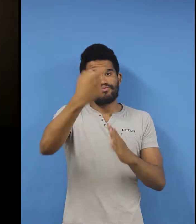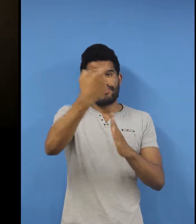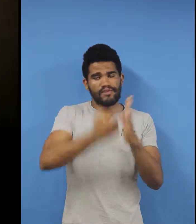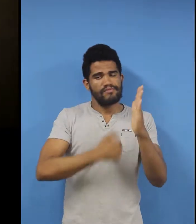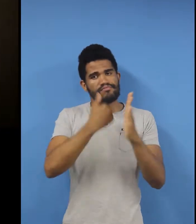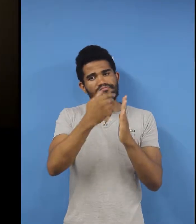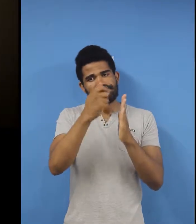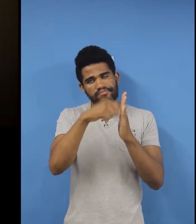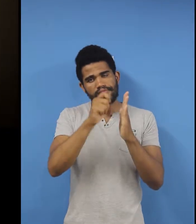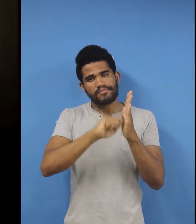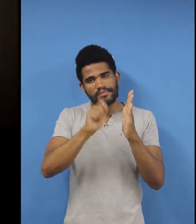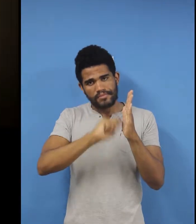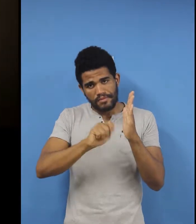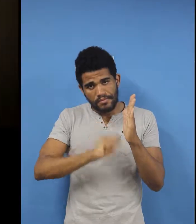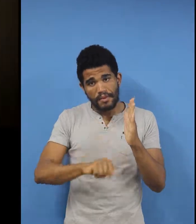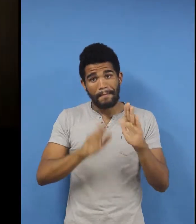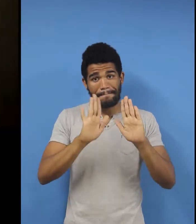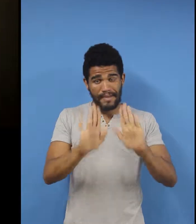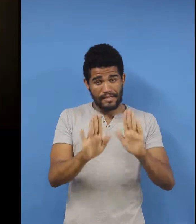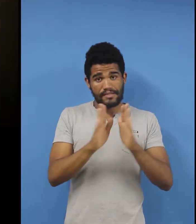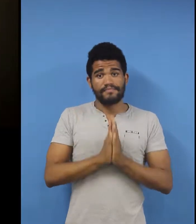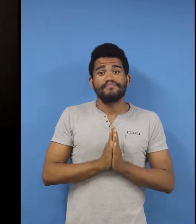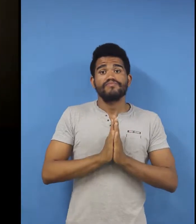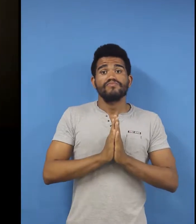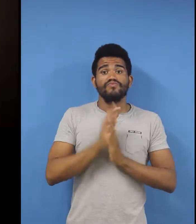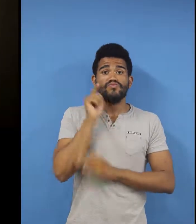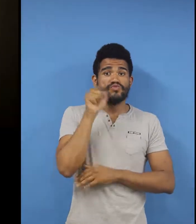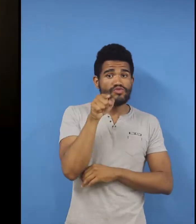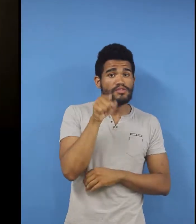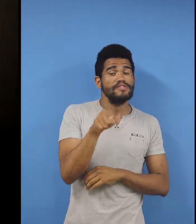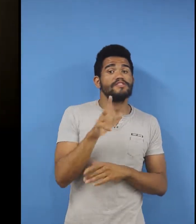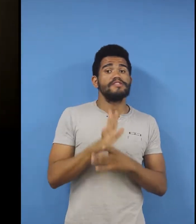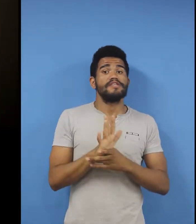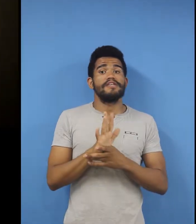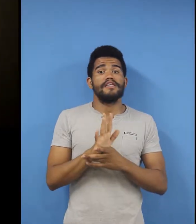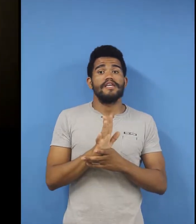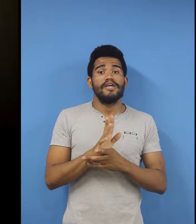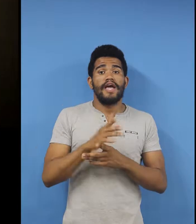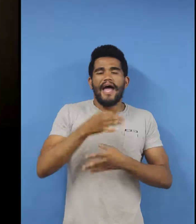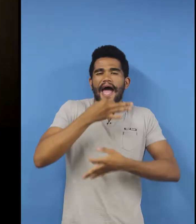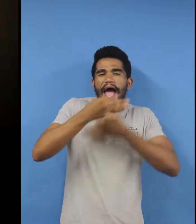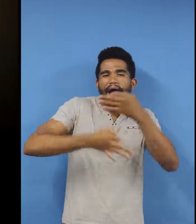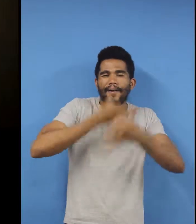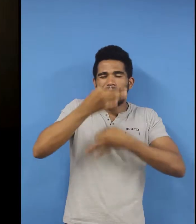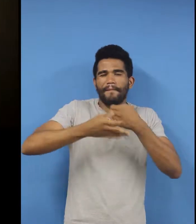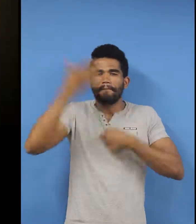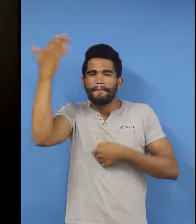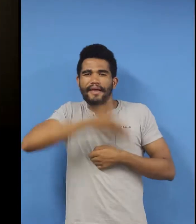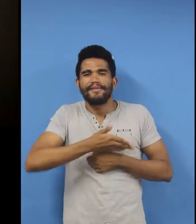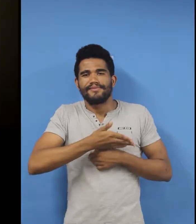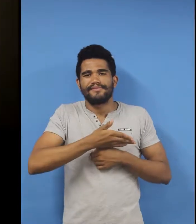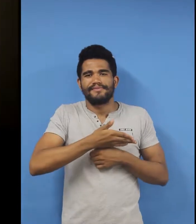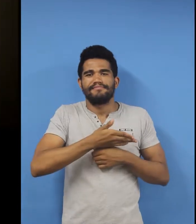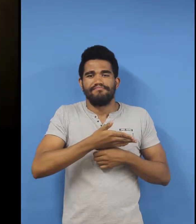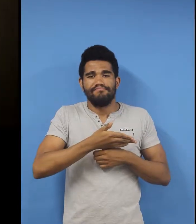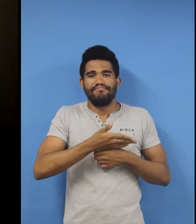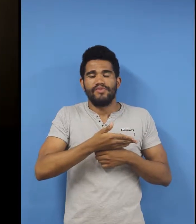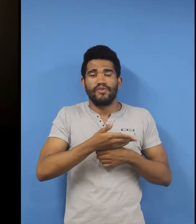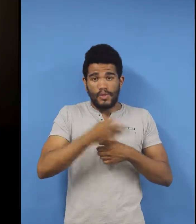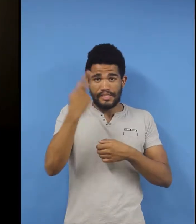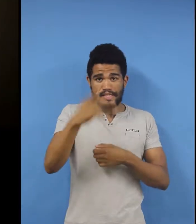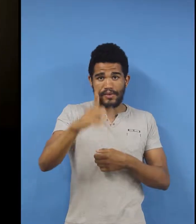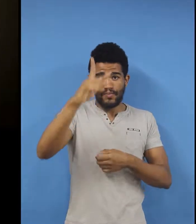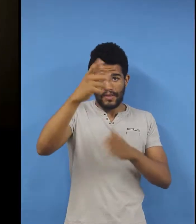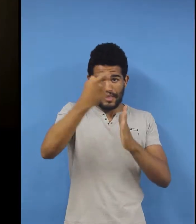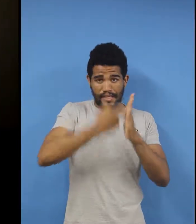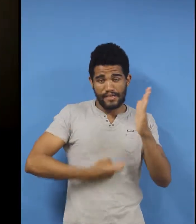texto, beleza? Ótimo. A partir disso, você vai tirar os seus argumentos. O que você vai desenvolver